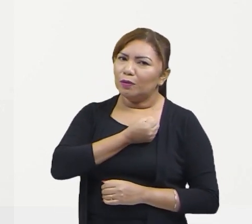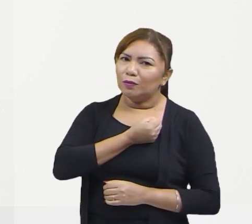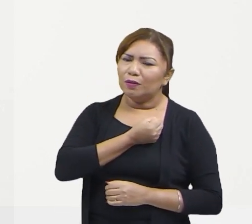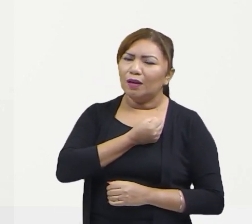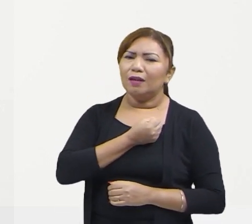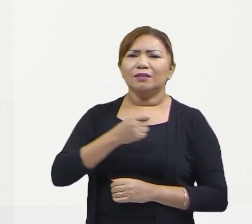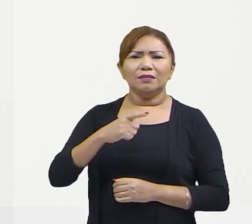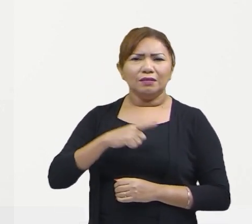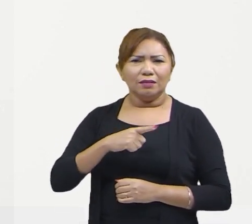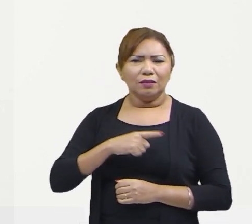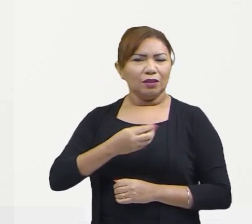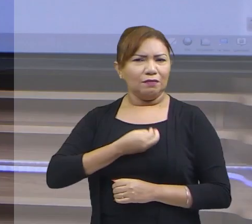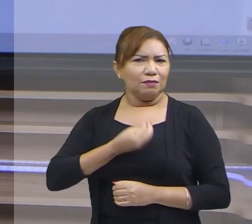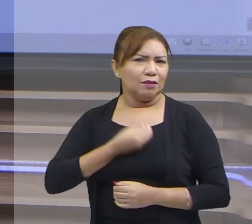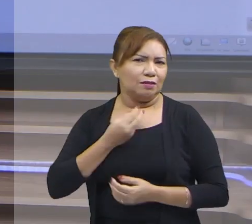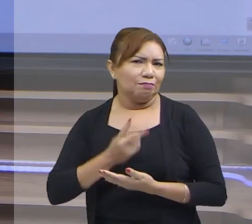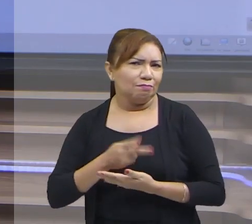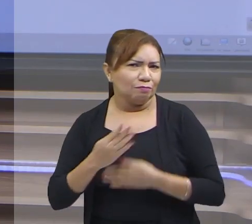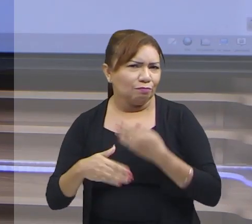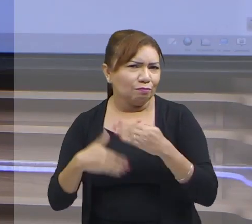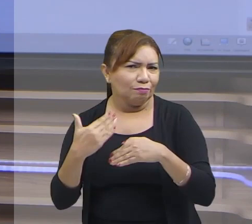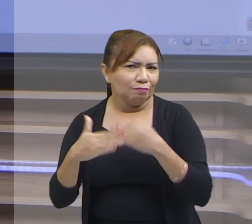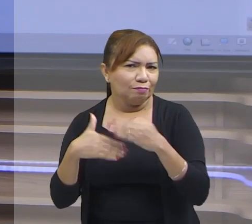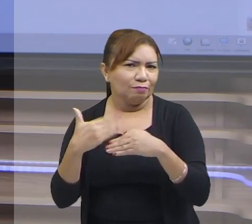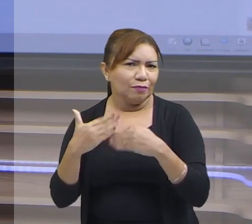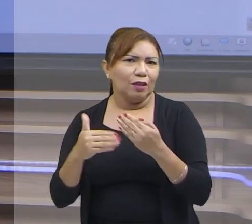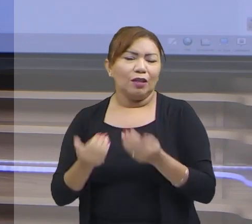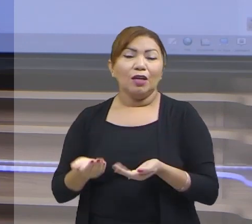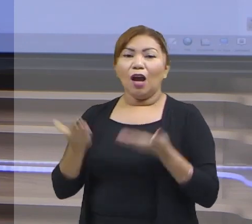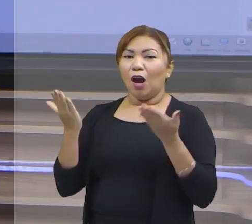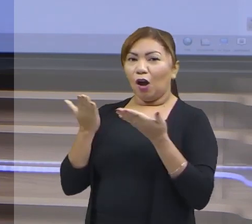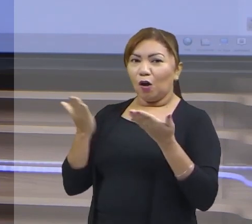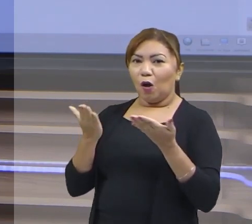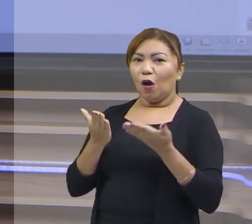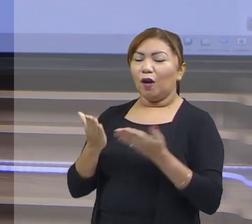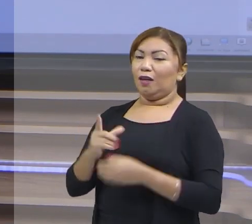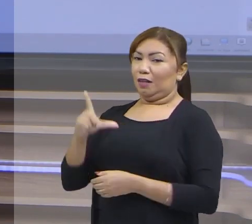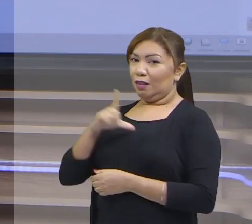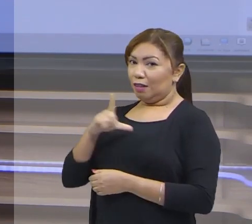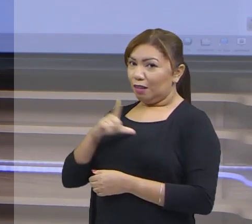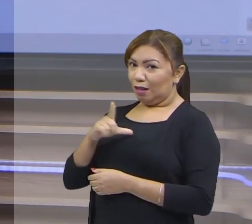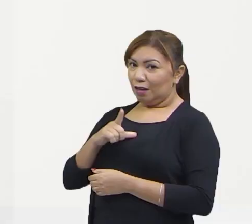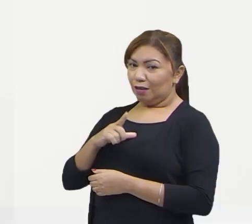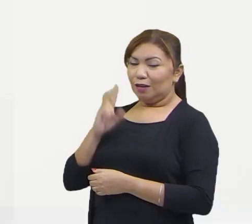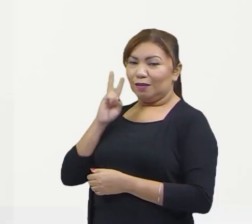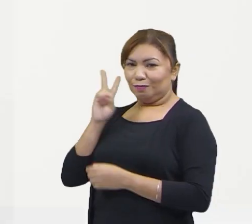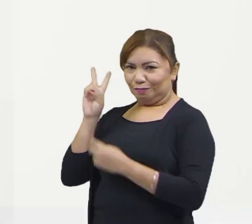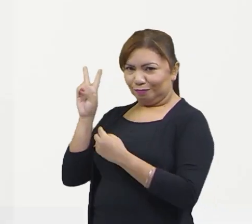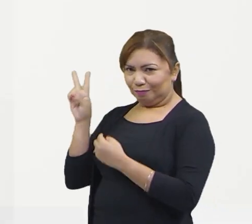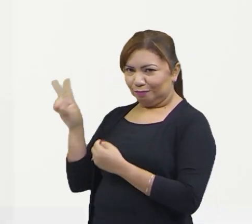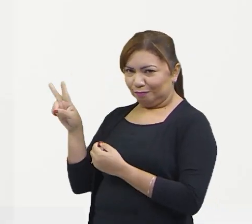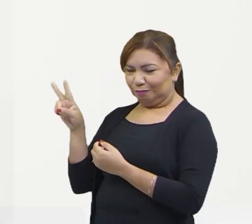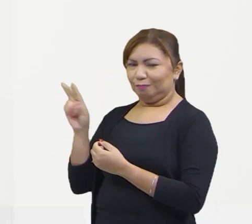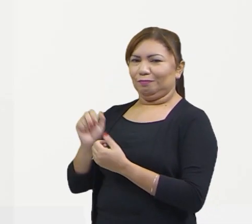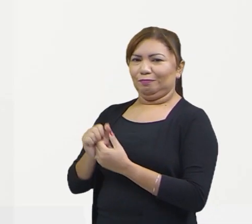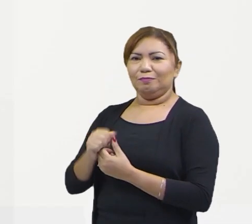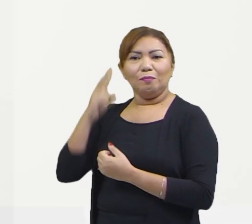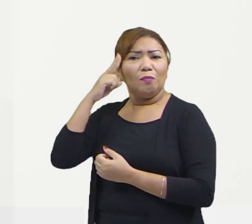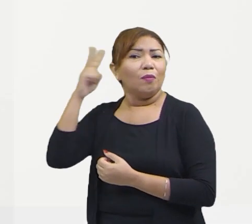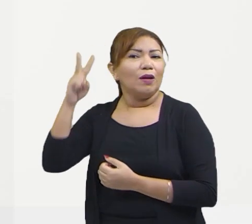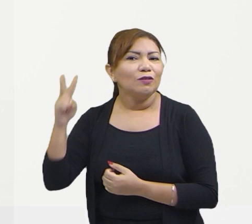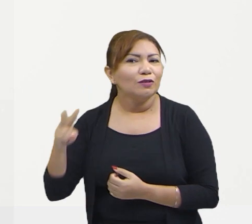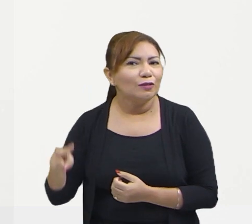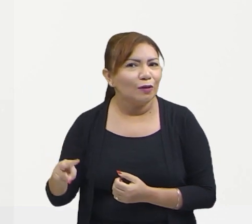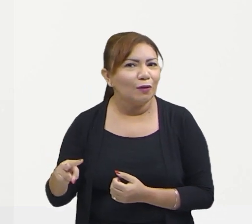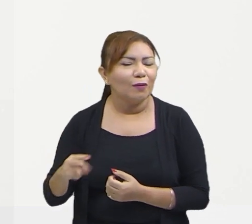vida constantemente. Agora eu vou contar um pouquinho da história de como começou os números. Vamos